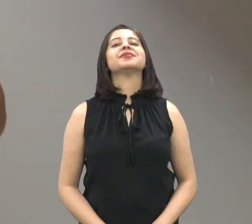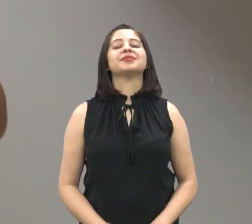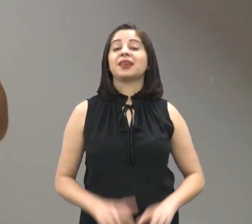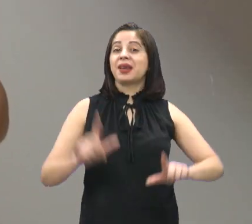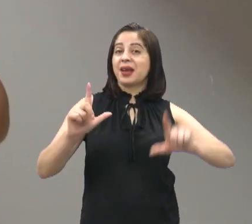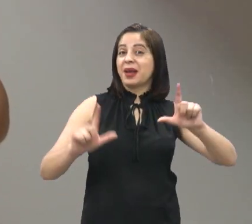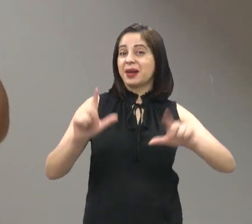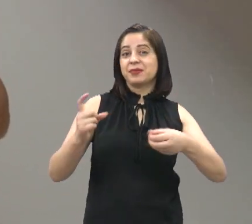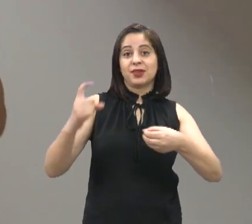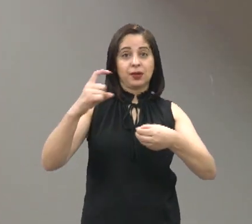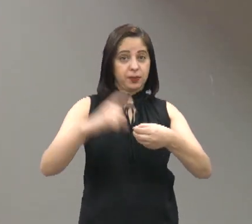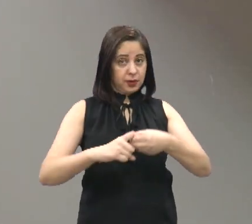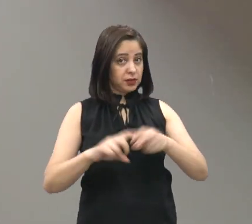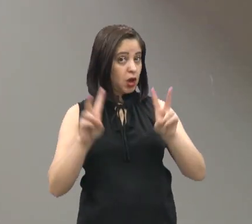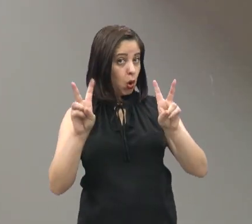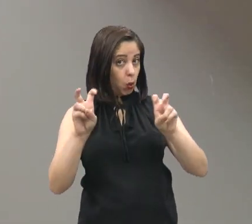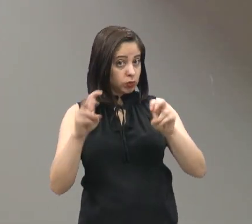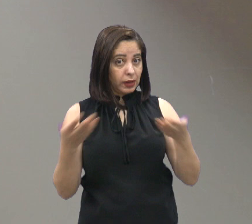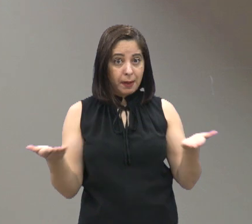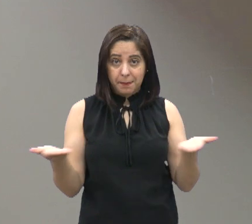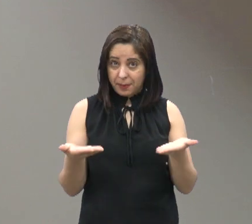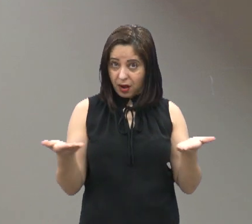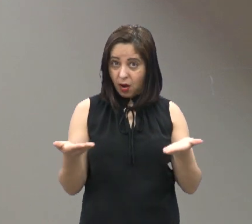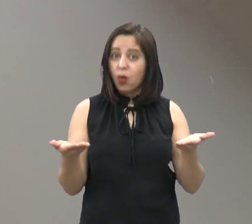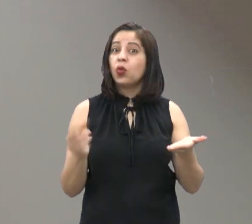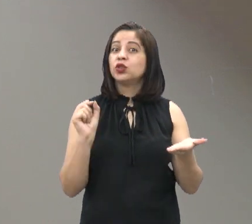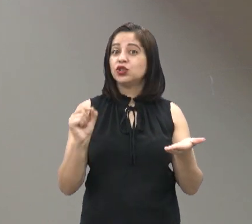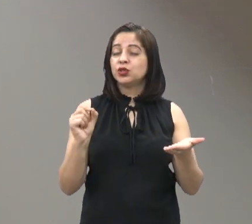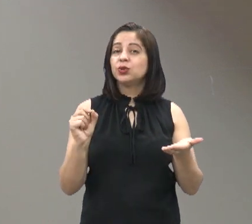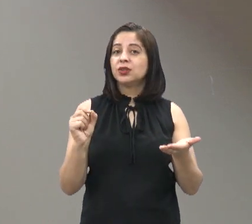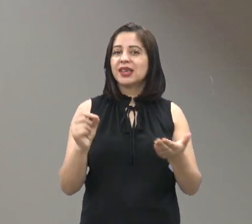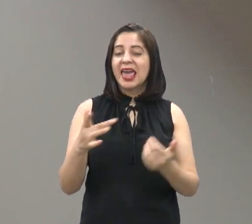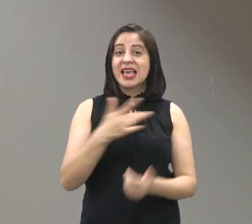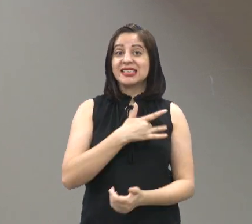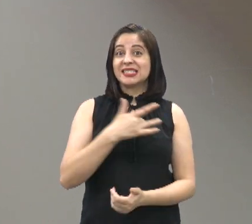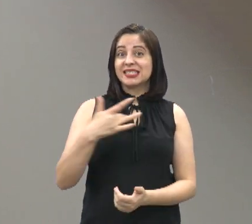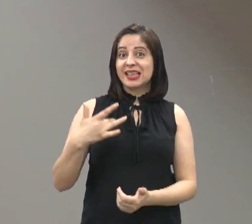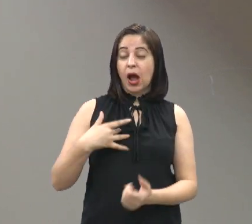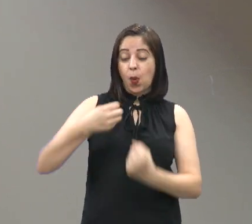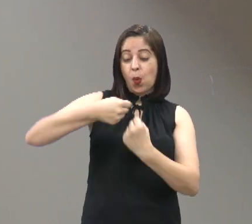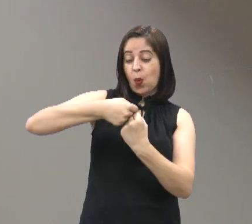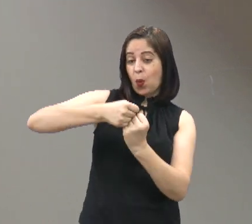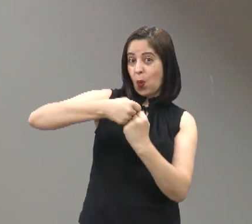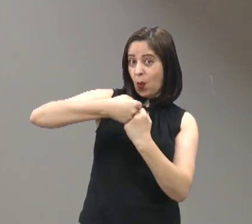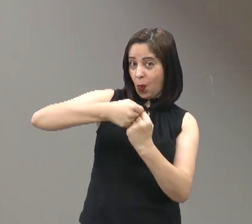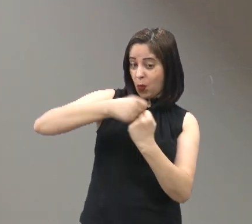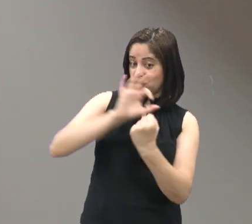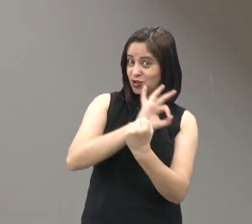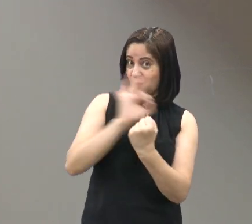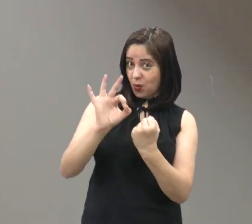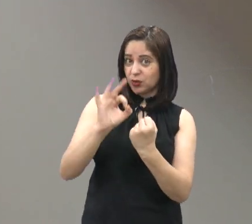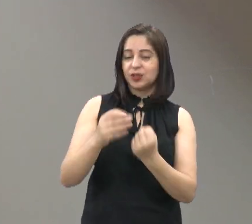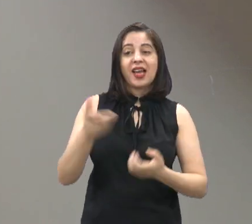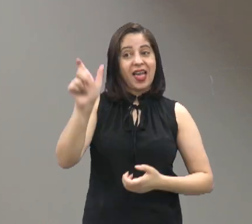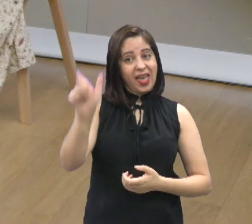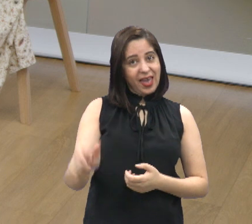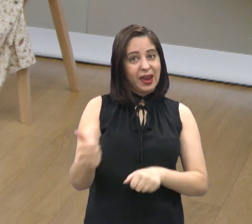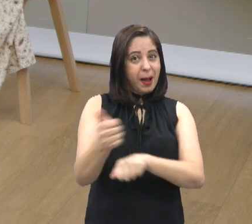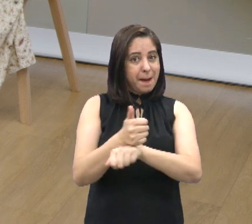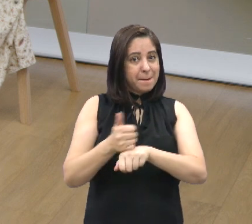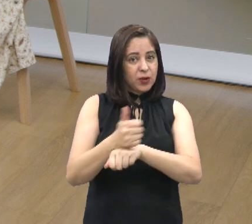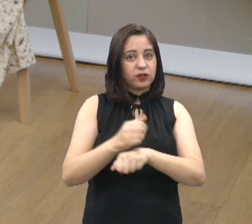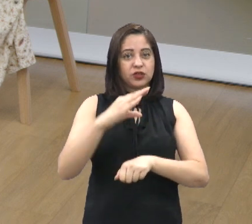Estamos de volta. O assunto do De Bem com Você de hoje é saúde articular. E a nossa convidada é a